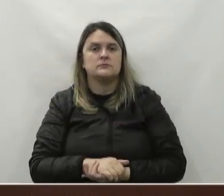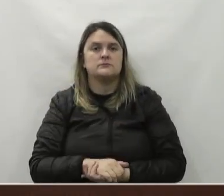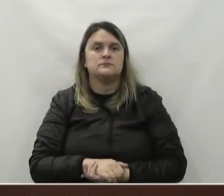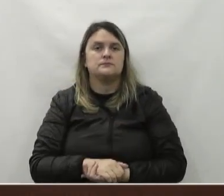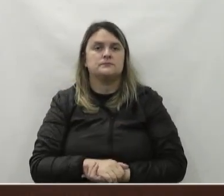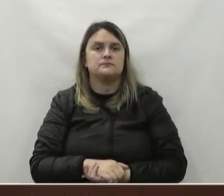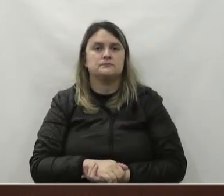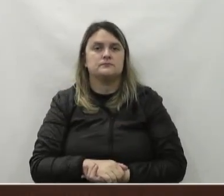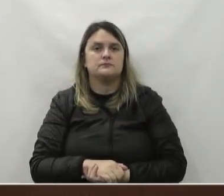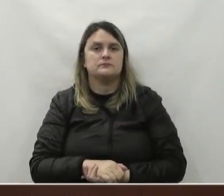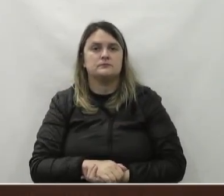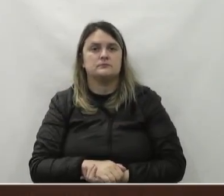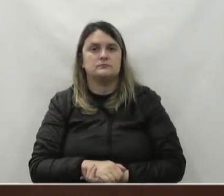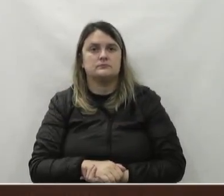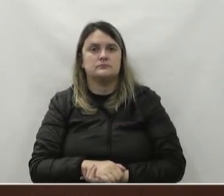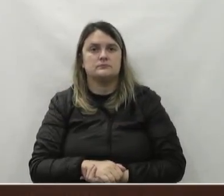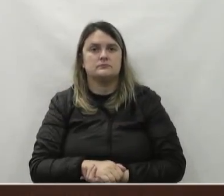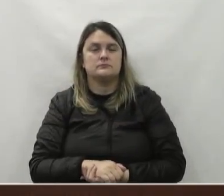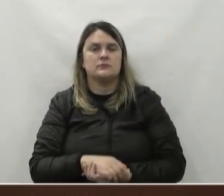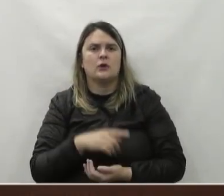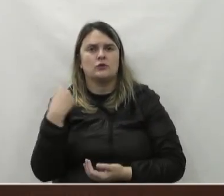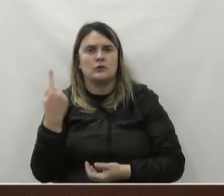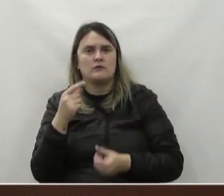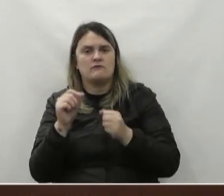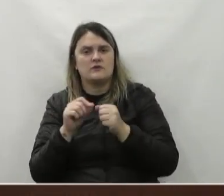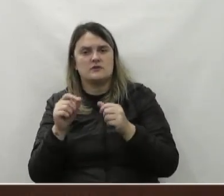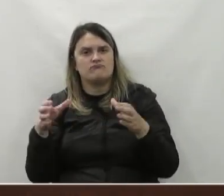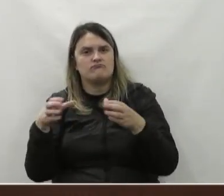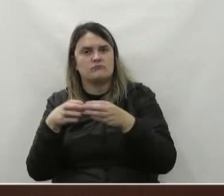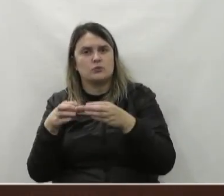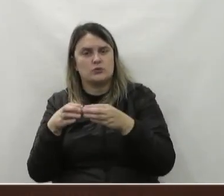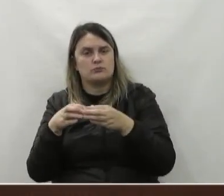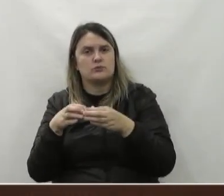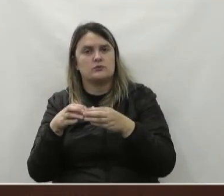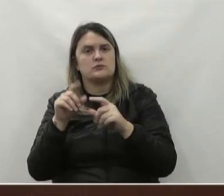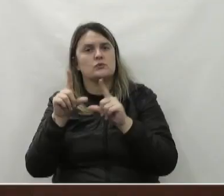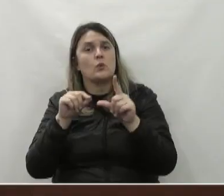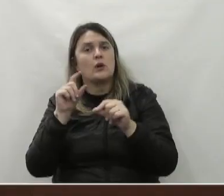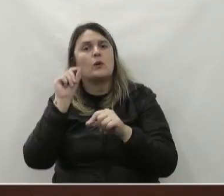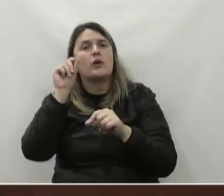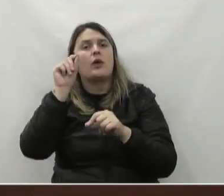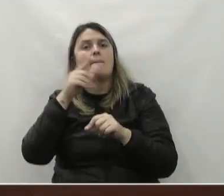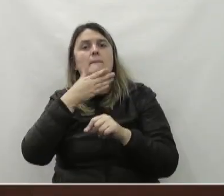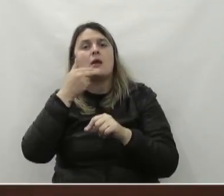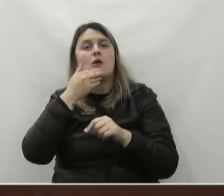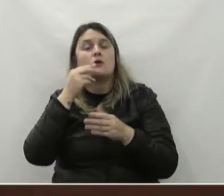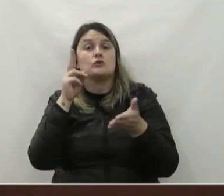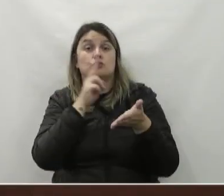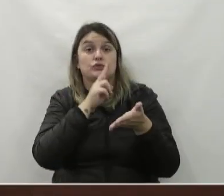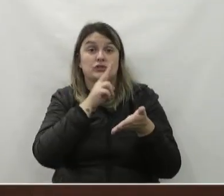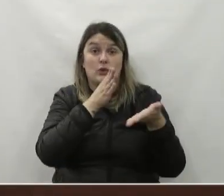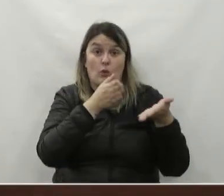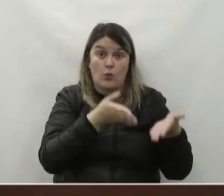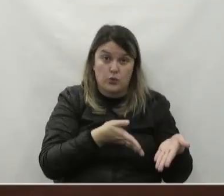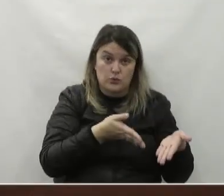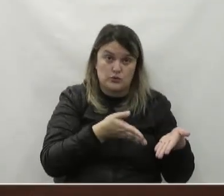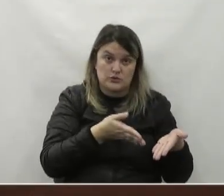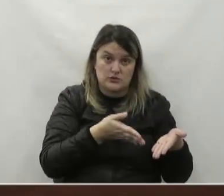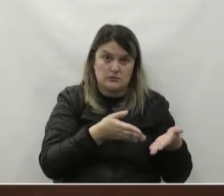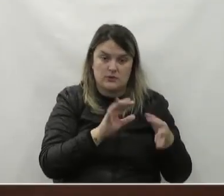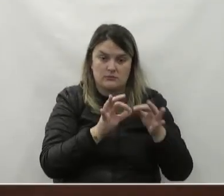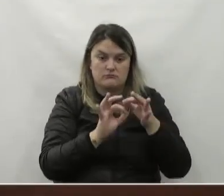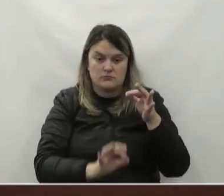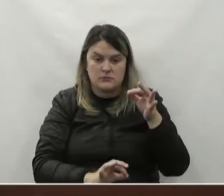sempre, né, em conjunto com todos, foi decidido que a melhor forma era votar urgência sim hoje, para não se alongar